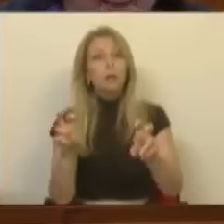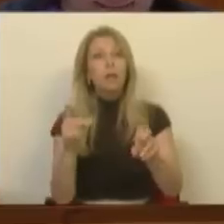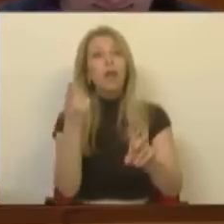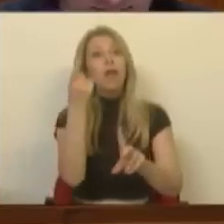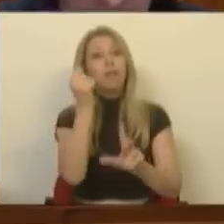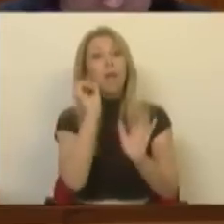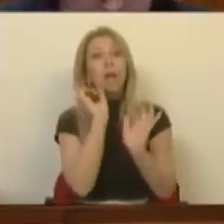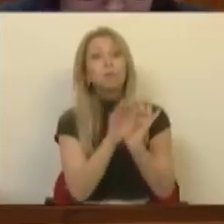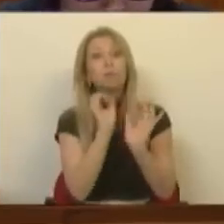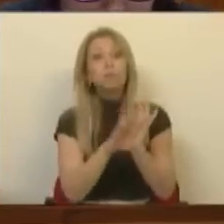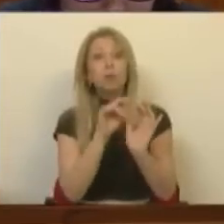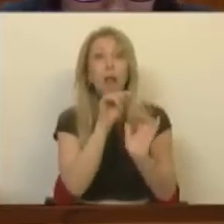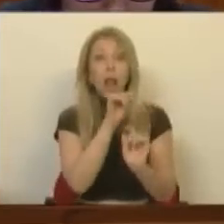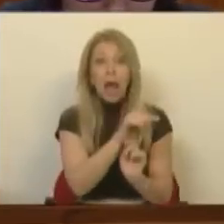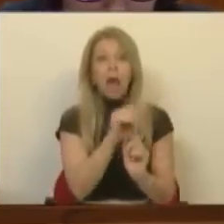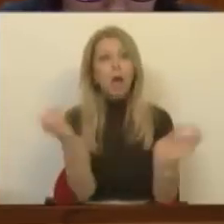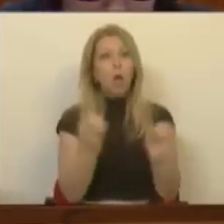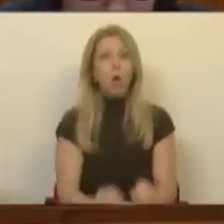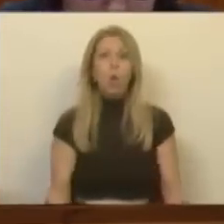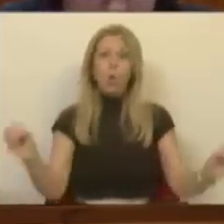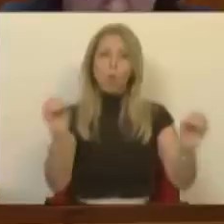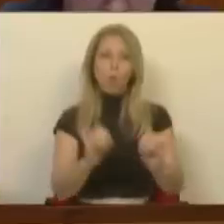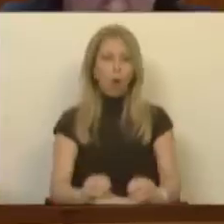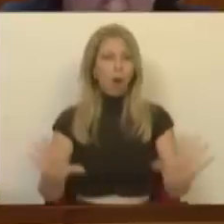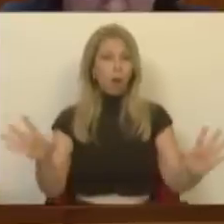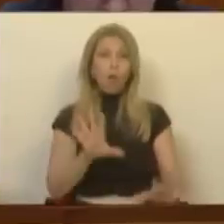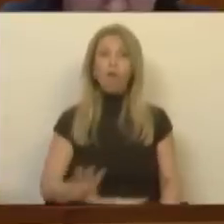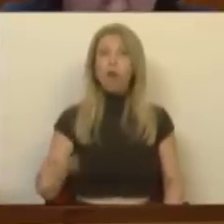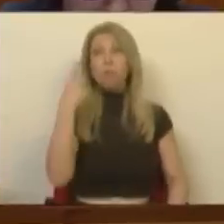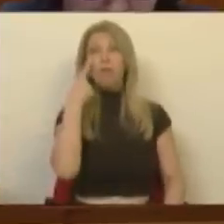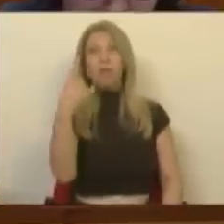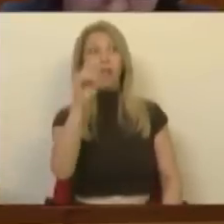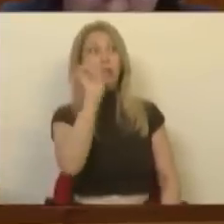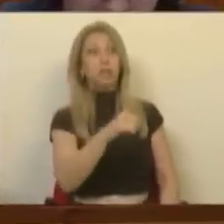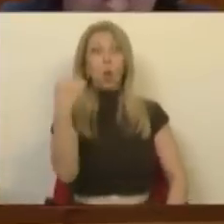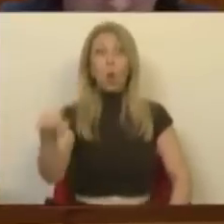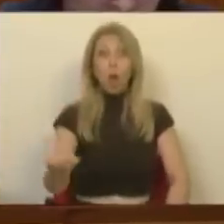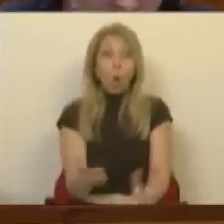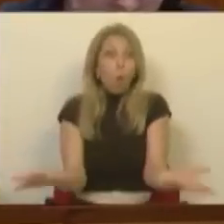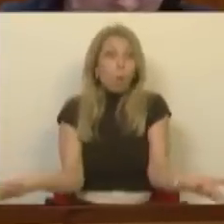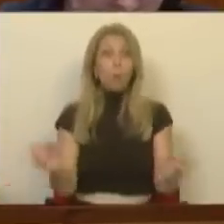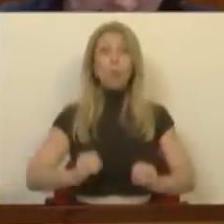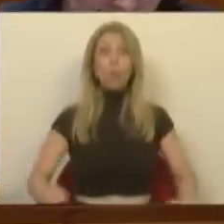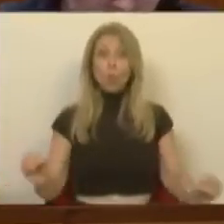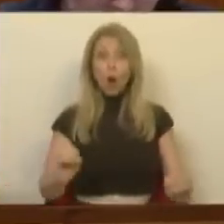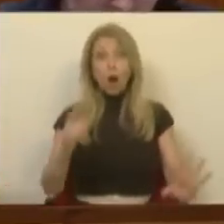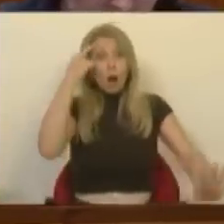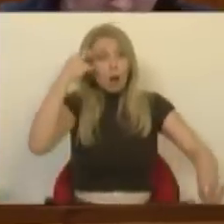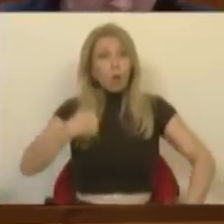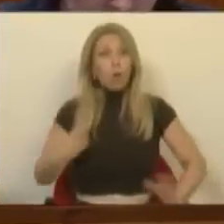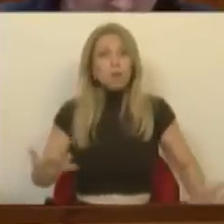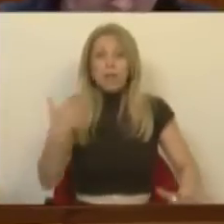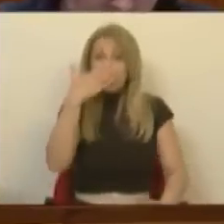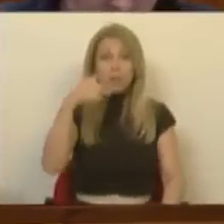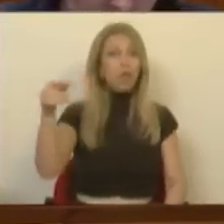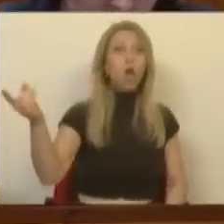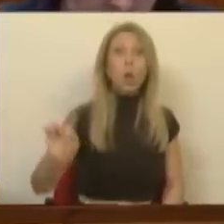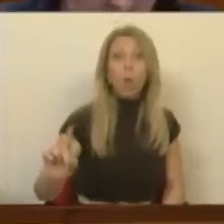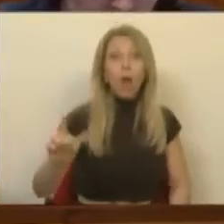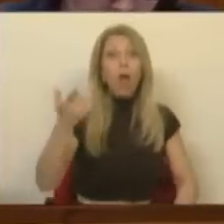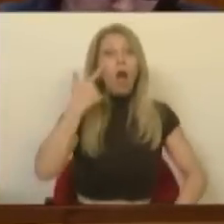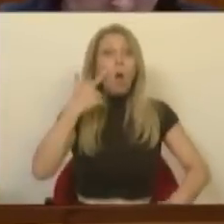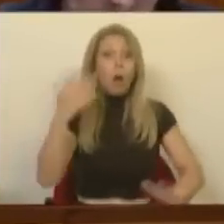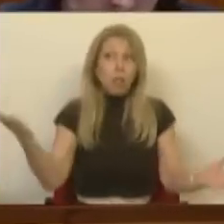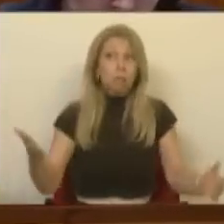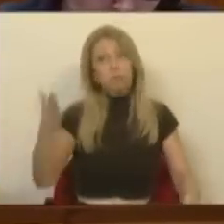é o que ela diz eu não tenho mais verificar sim ou senão é o é o que eu sei se não é assim olha de qualquer forma ela entendeu